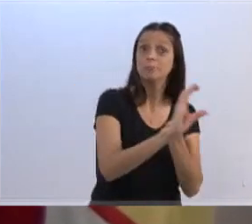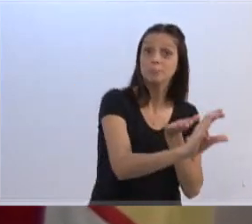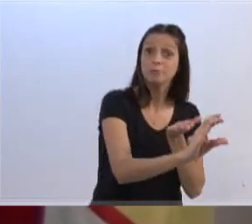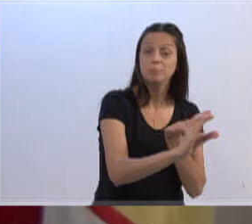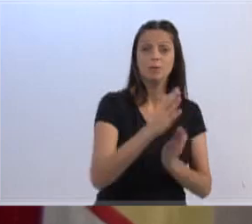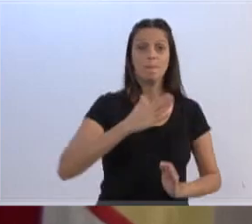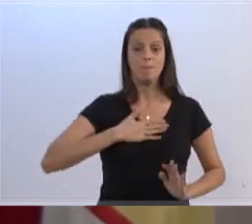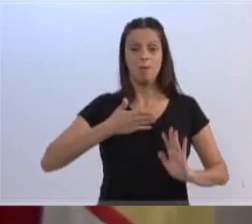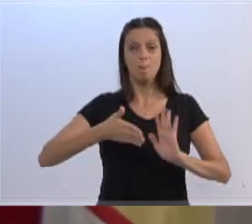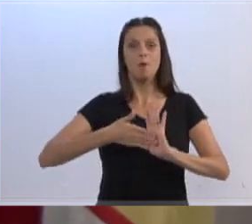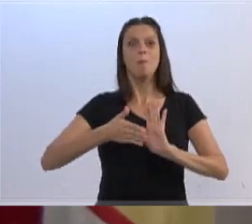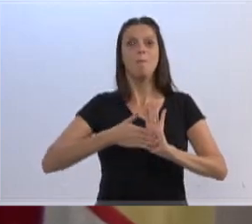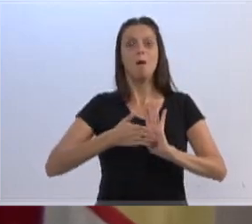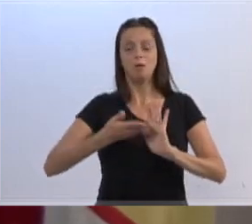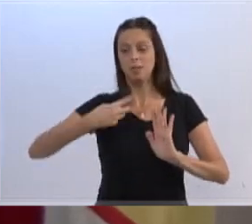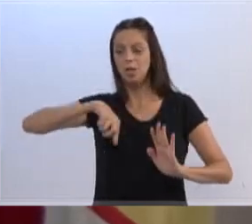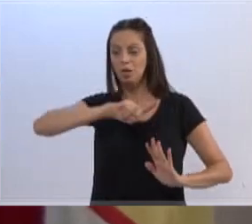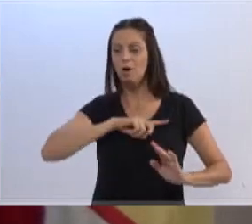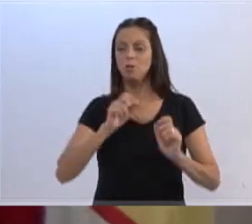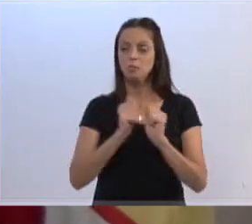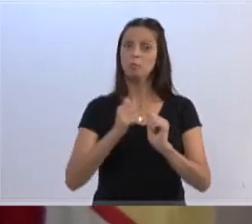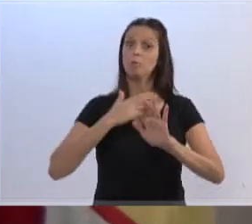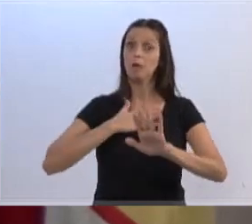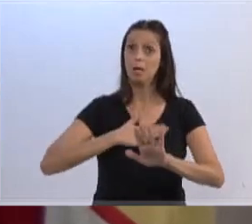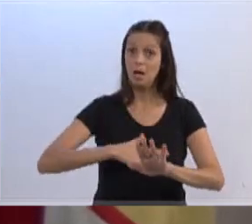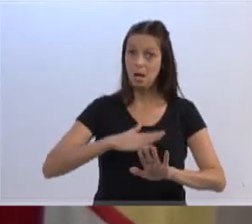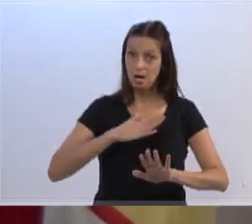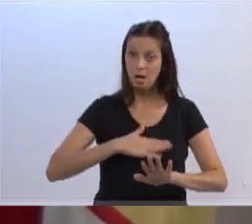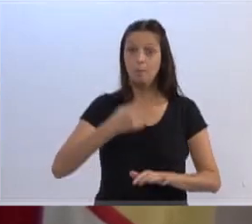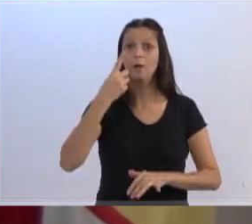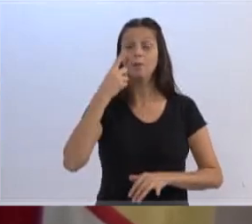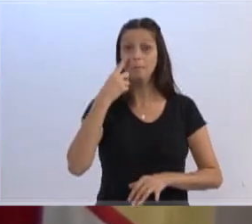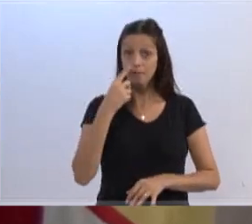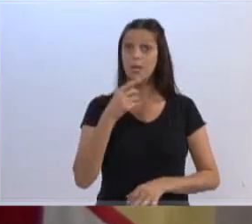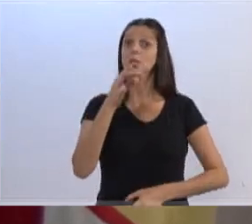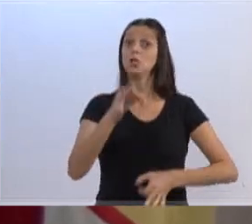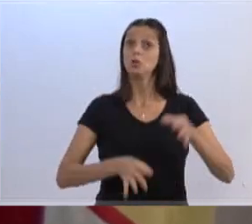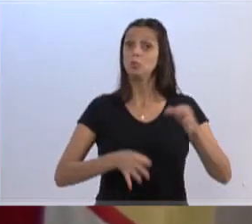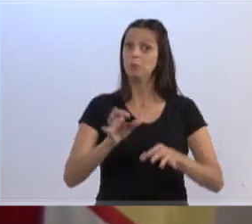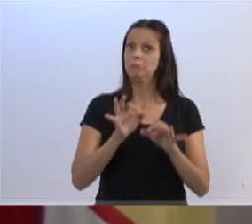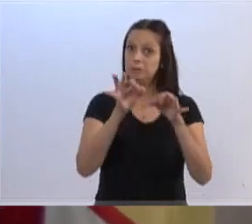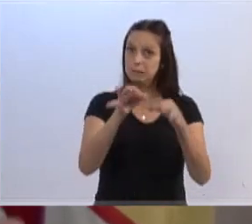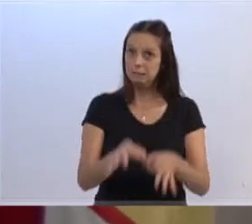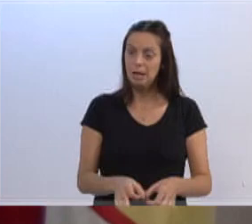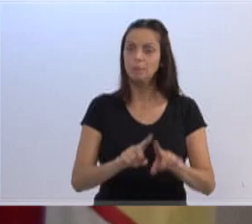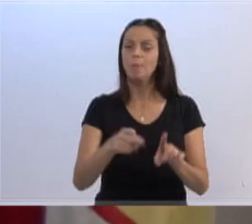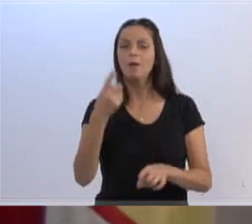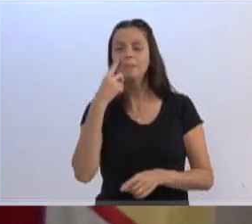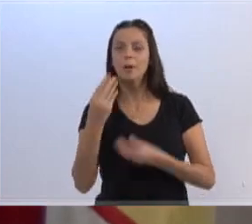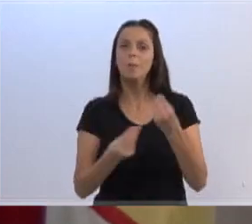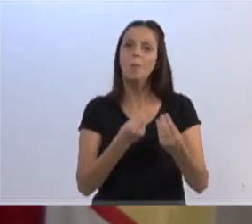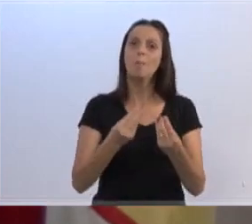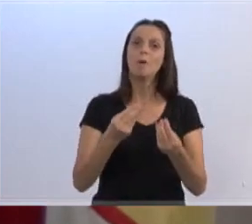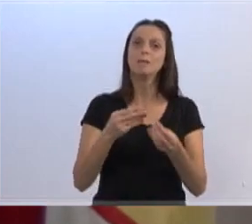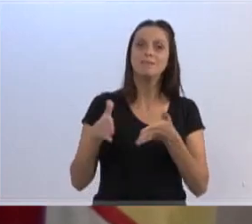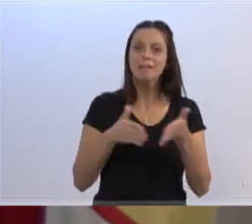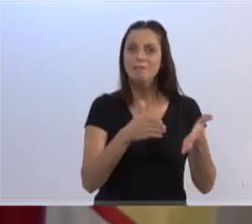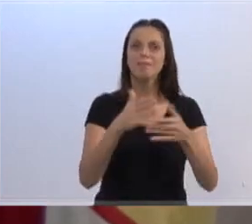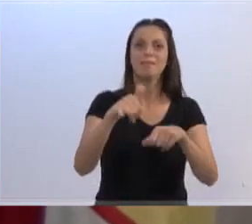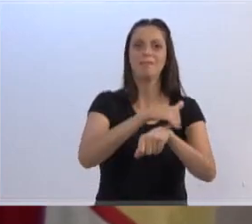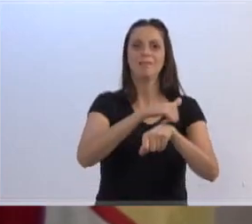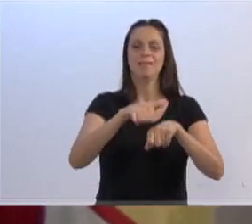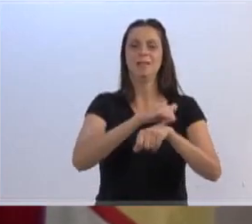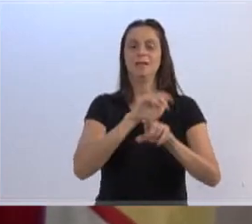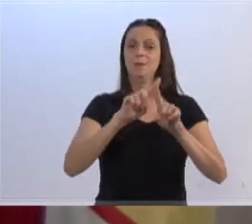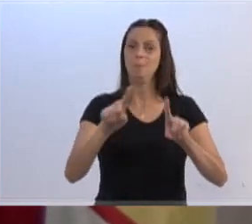faço uma proposta aqui para a gente estudar com mais calma, possibilidade jurídica, vários entraves que a gente tem, mas de encontrar um caminho intermediário entre esse assunto. Agora,